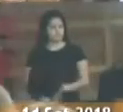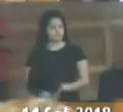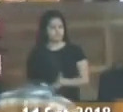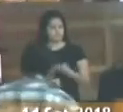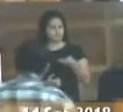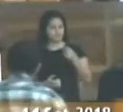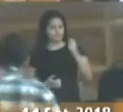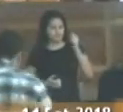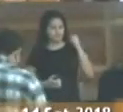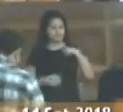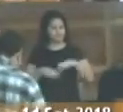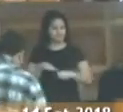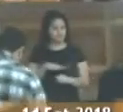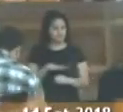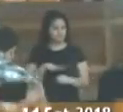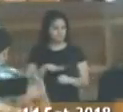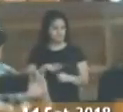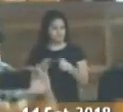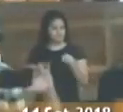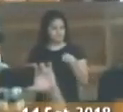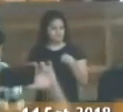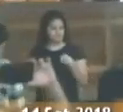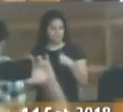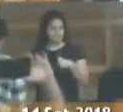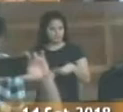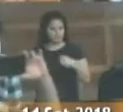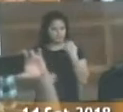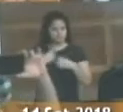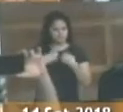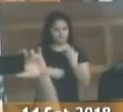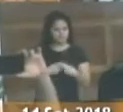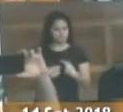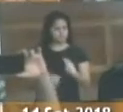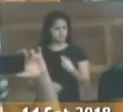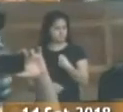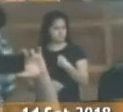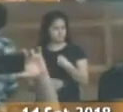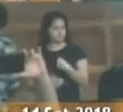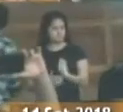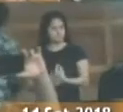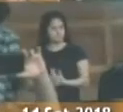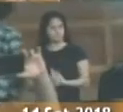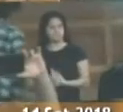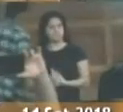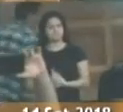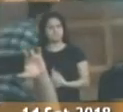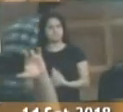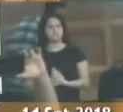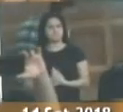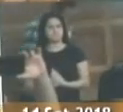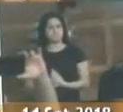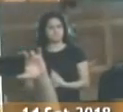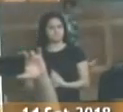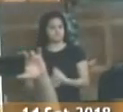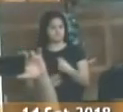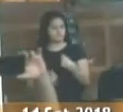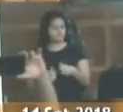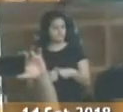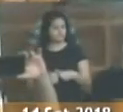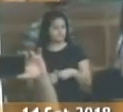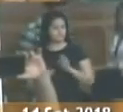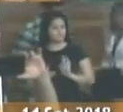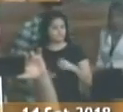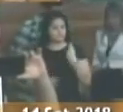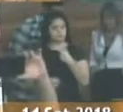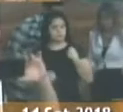Ex-caiçara. Ela ficou chateada comigo, quase bateu em mim. Mas não, depois... ela ficou com raiva de mim. Mas a gente tem